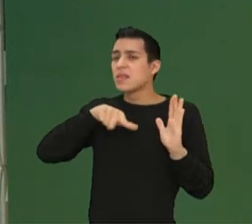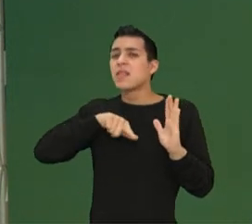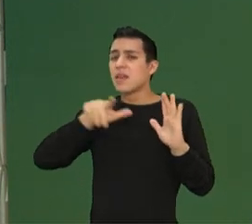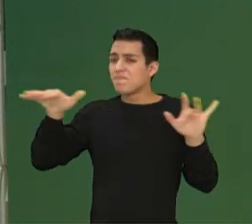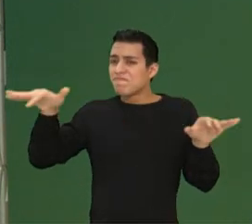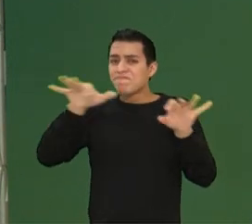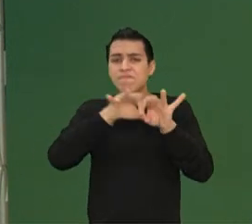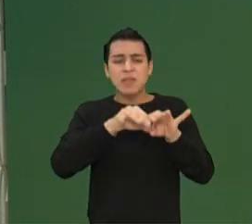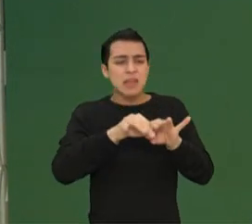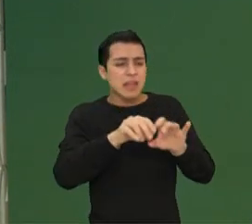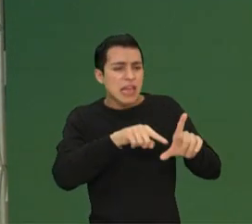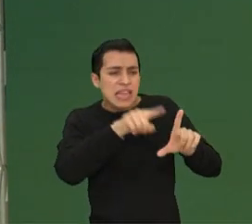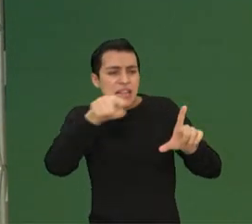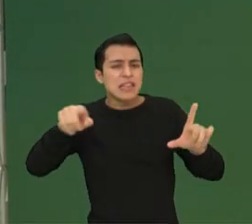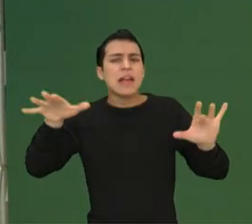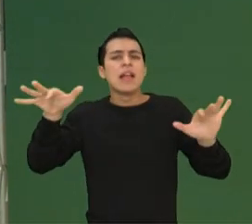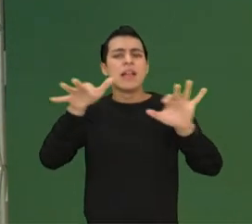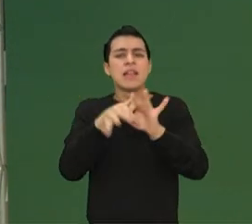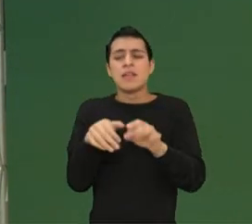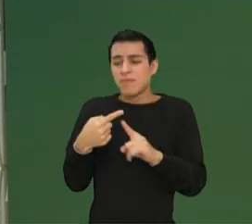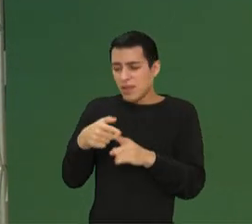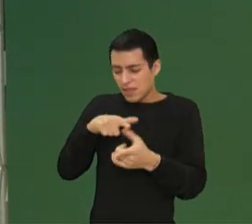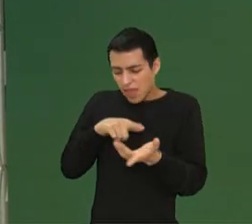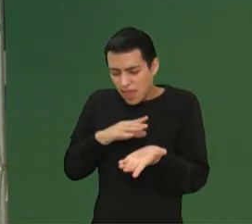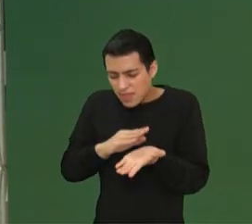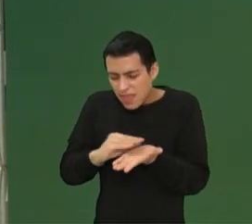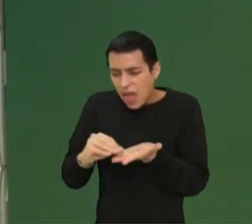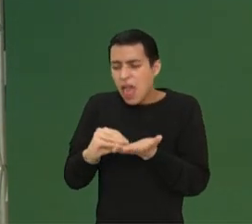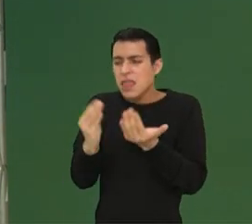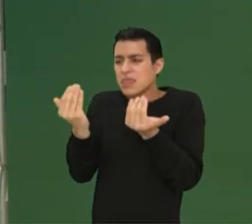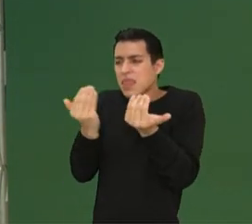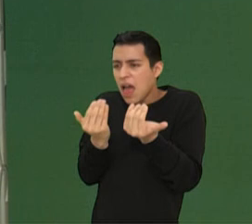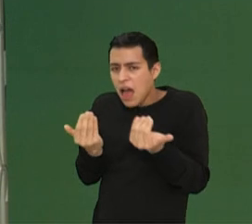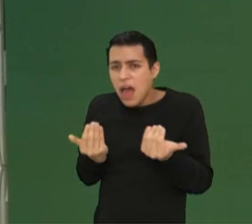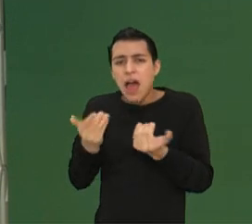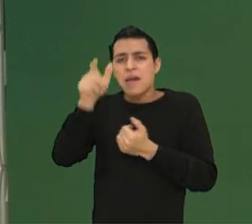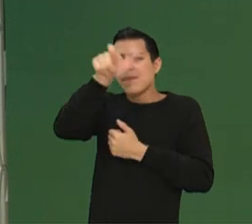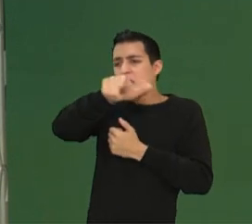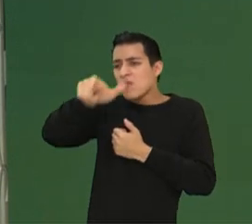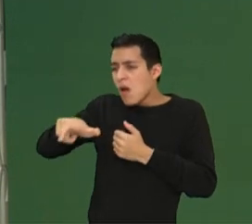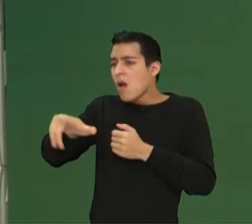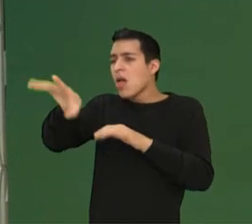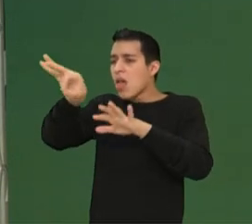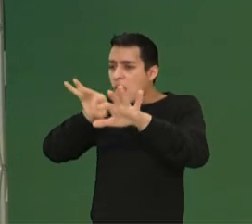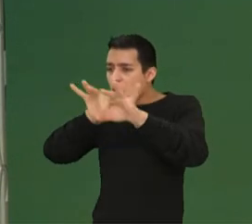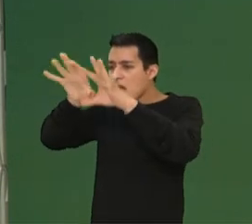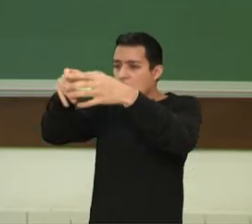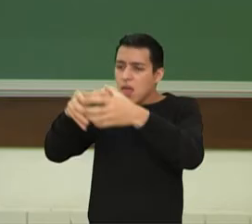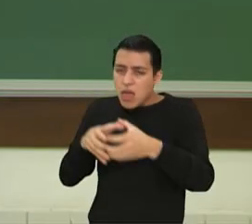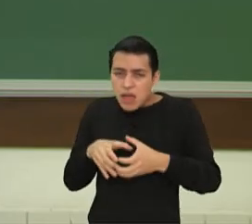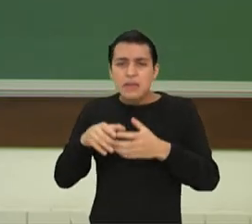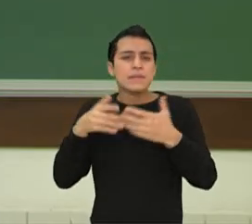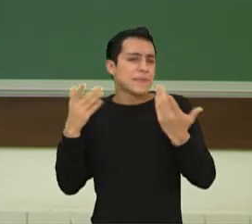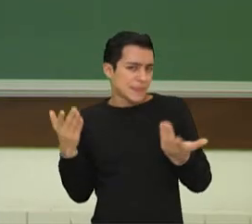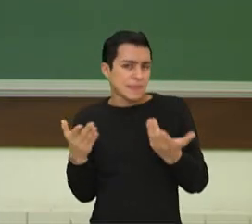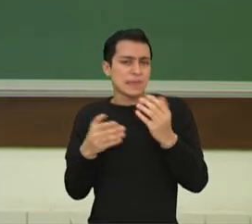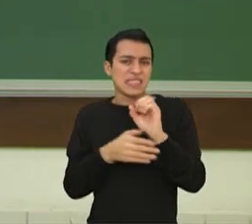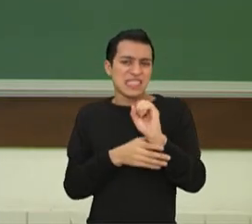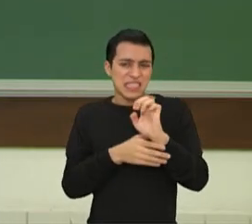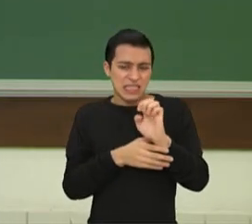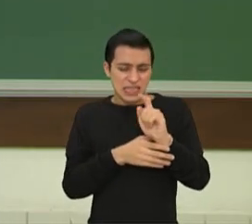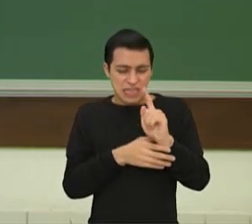validade estatística, porque há uma segmentação dos entrevistados. O que vem a ser a isso? A segmentação